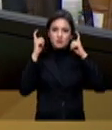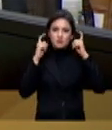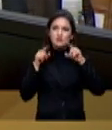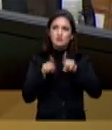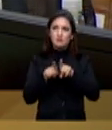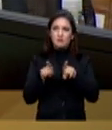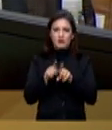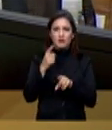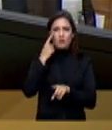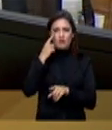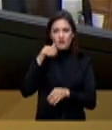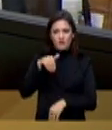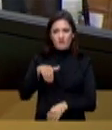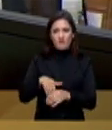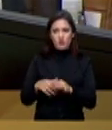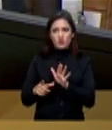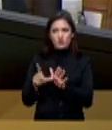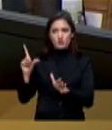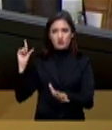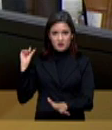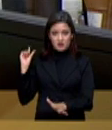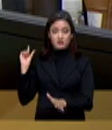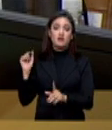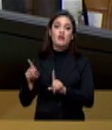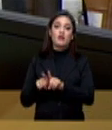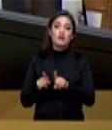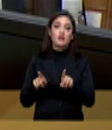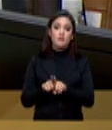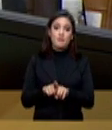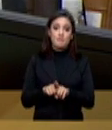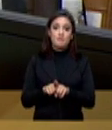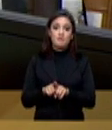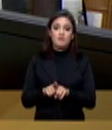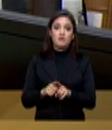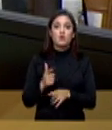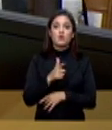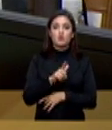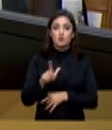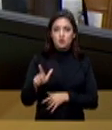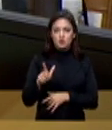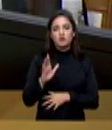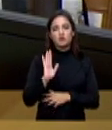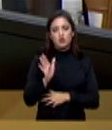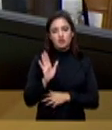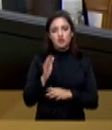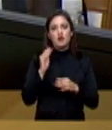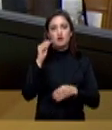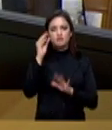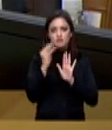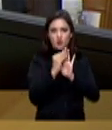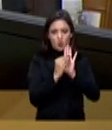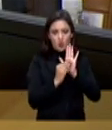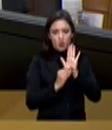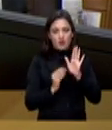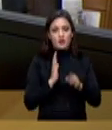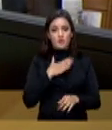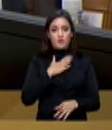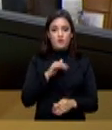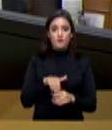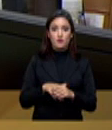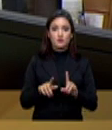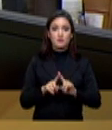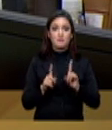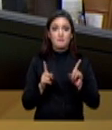votos que me antecederam e também aquelas que aqui demonstrei neste Voto no